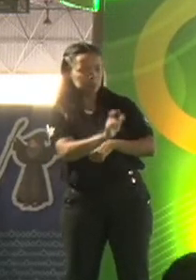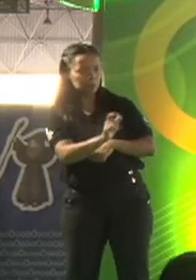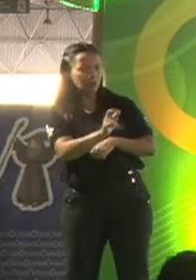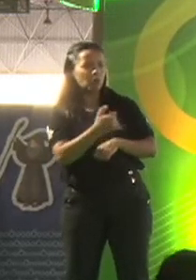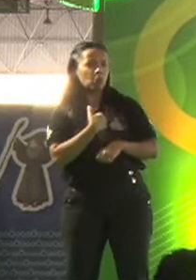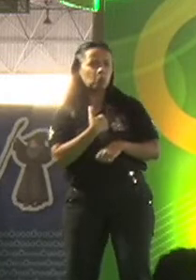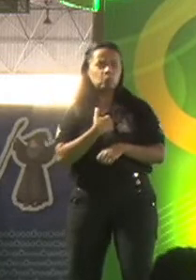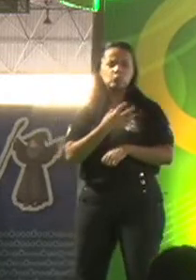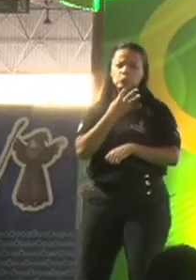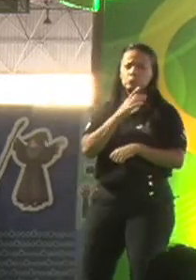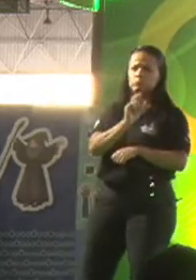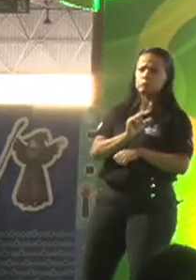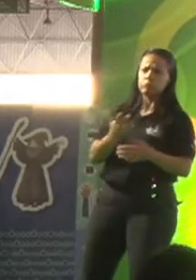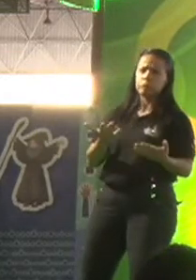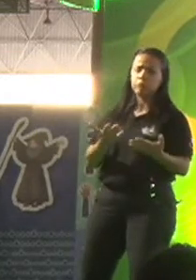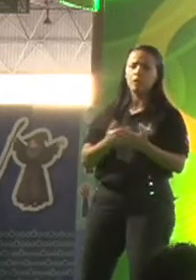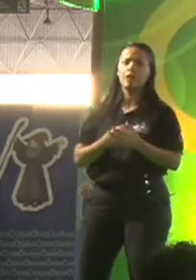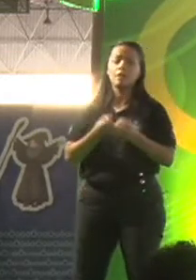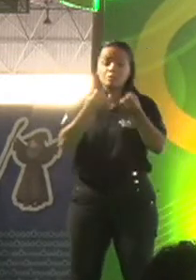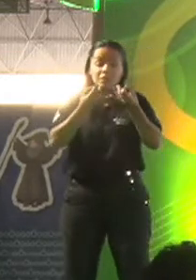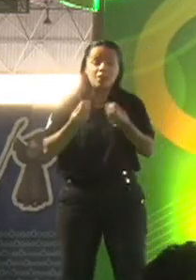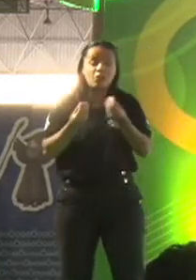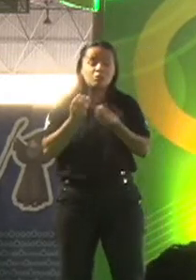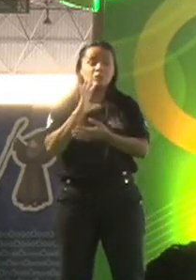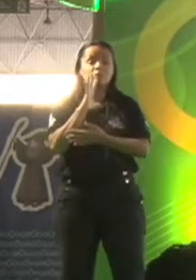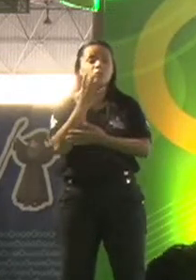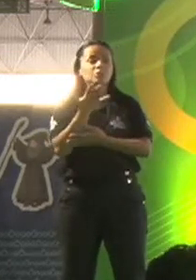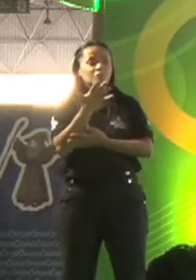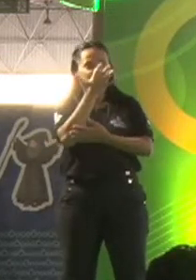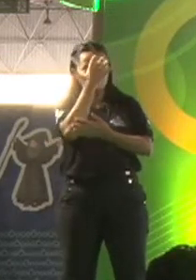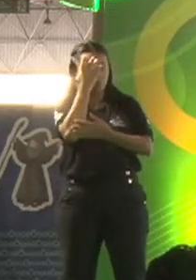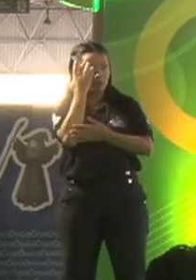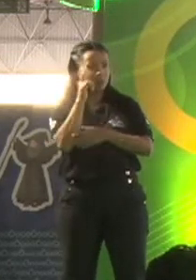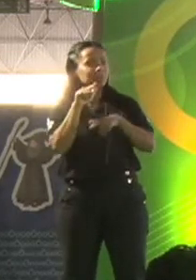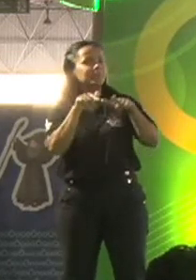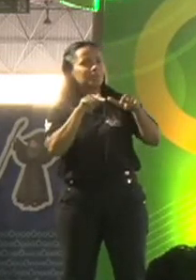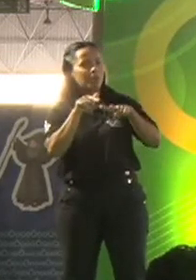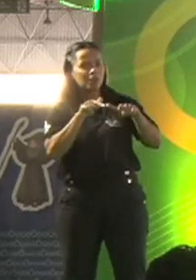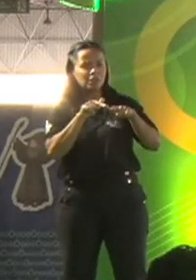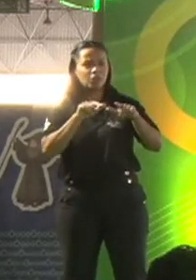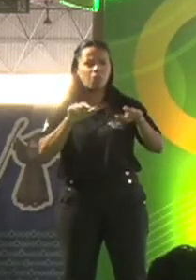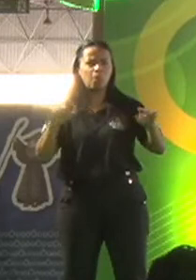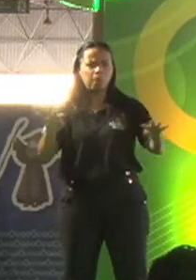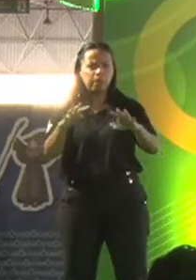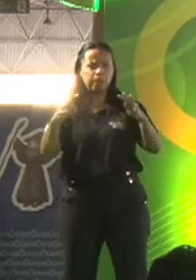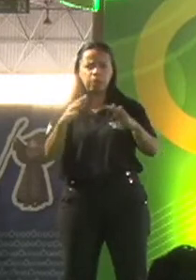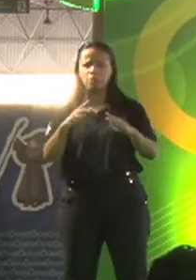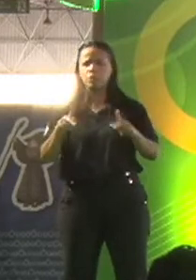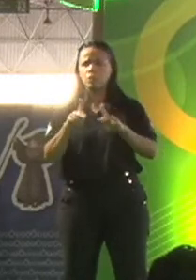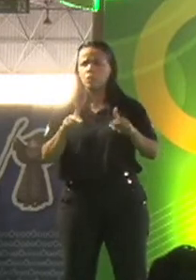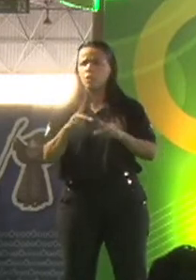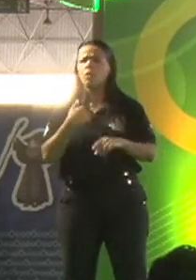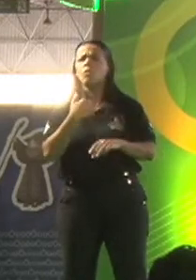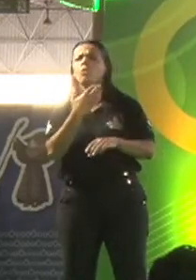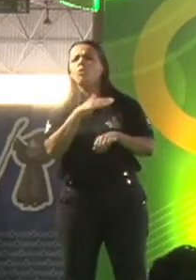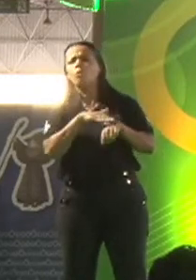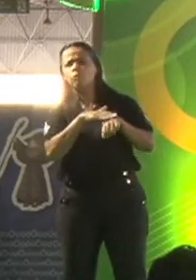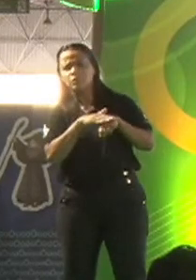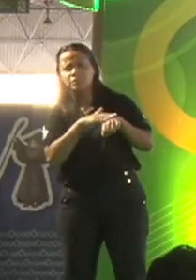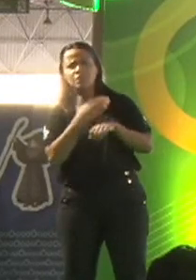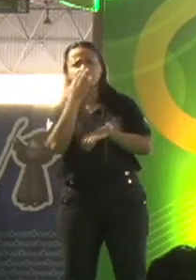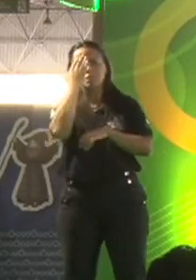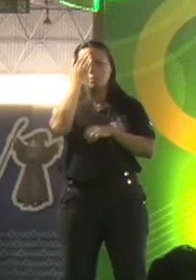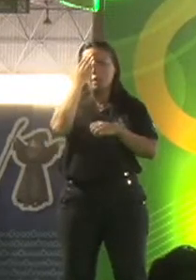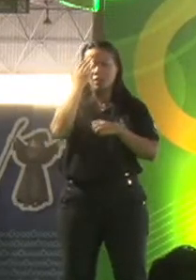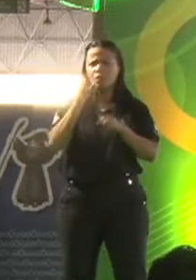para explicar de como aquilo funciona e o cara que trabalha vezes com o público ele também vai ter que conversar com esse cara para saber como